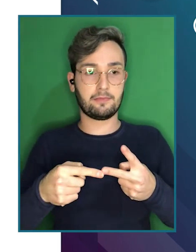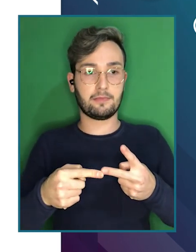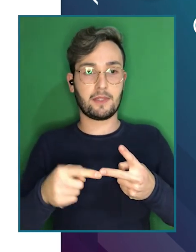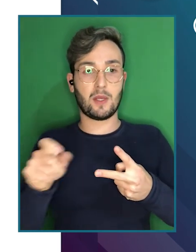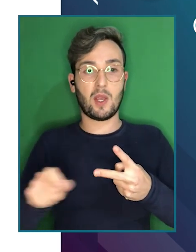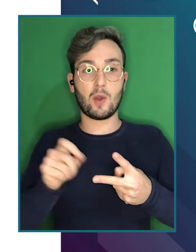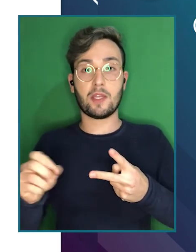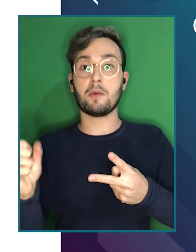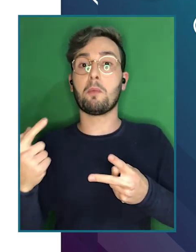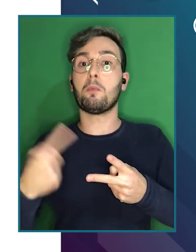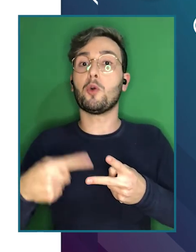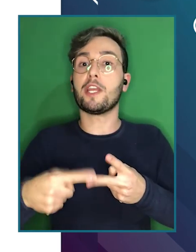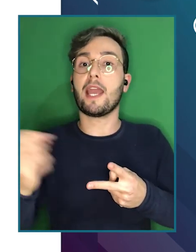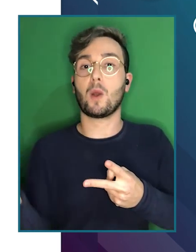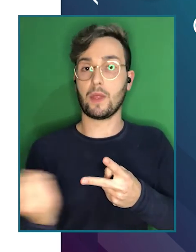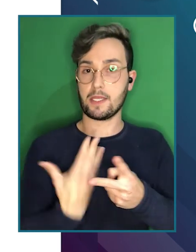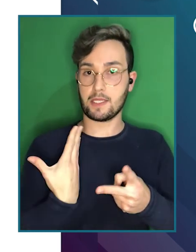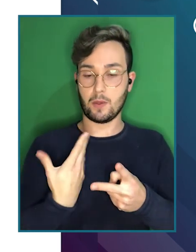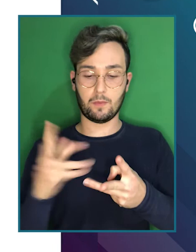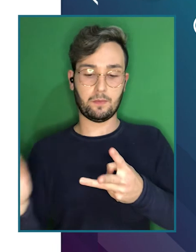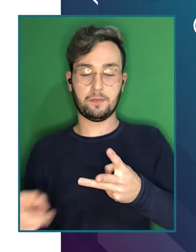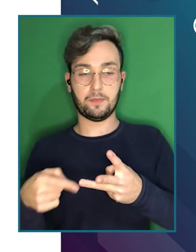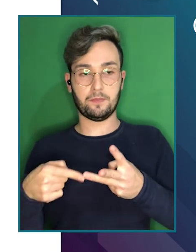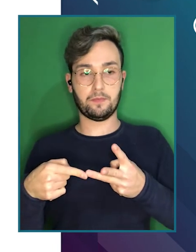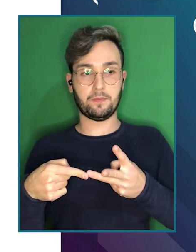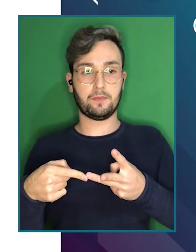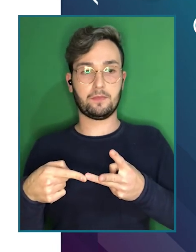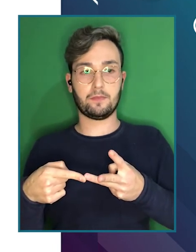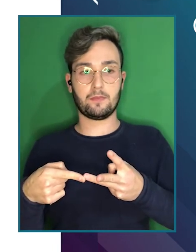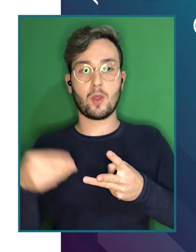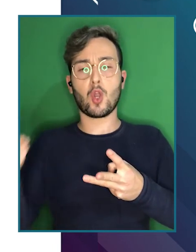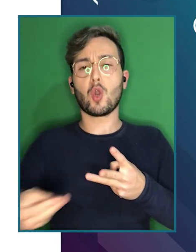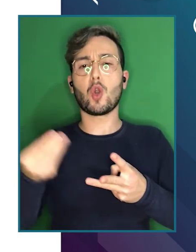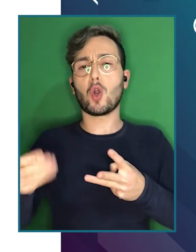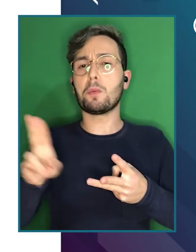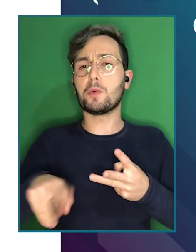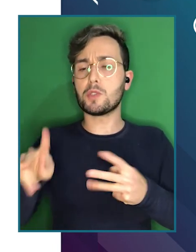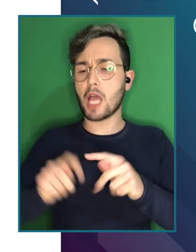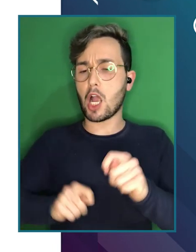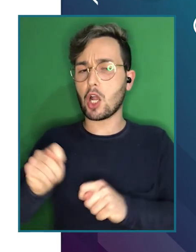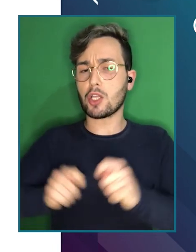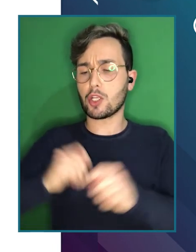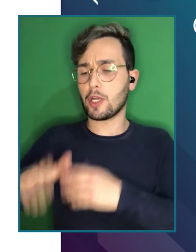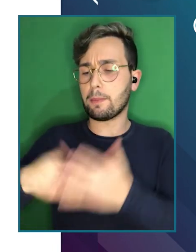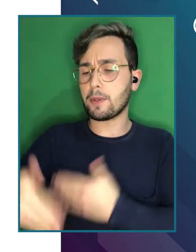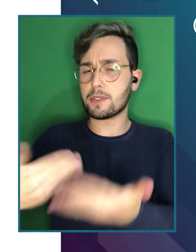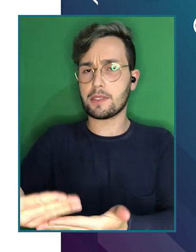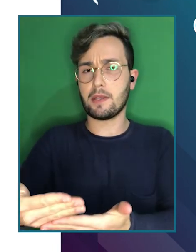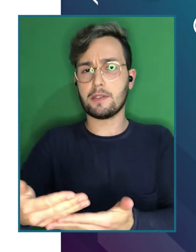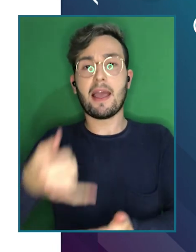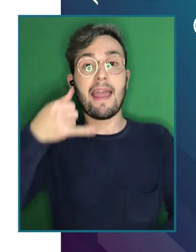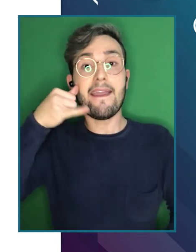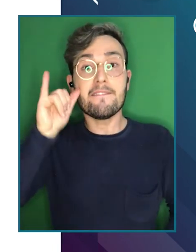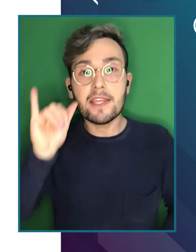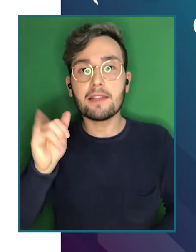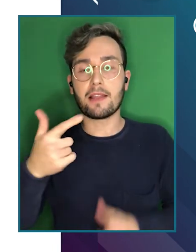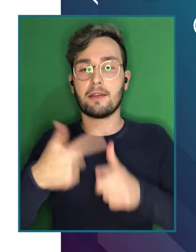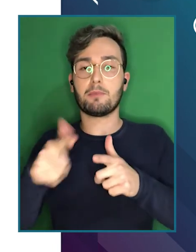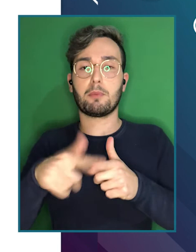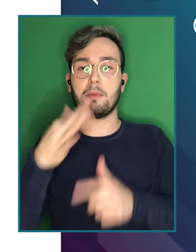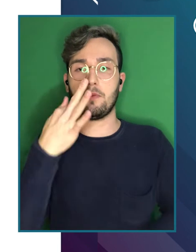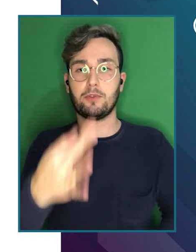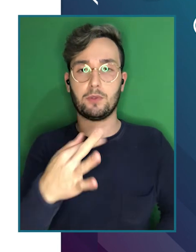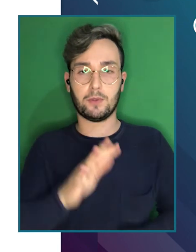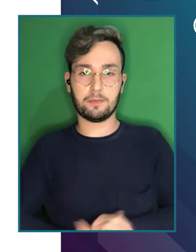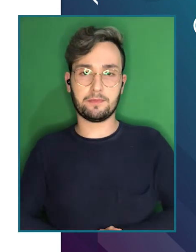é o que indica a razão da falha ter ocorrido. E detecção é a forma utilizada no controle do processo, para evitar as